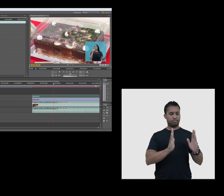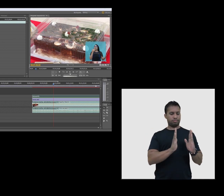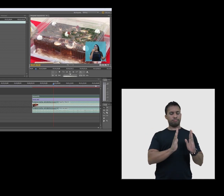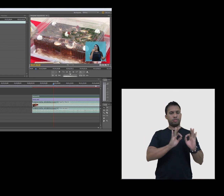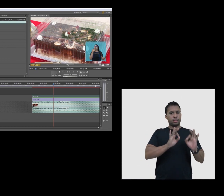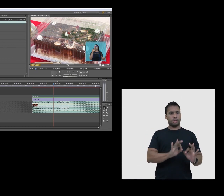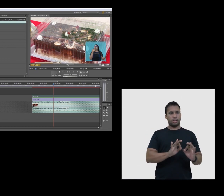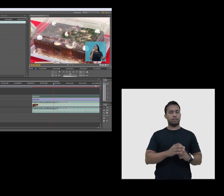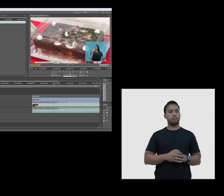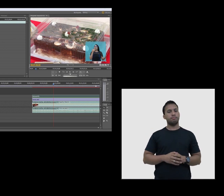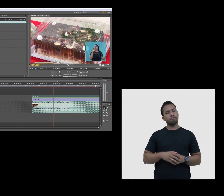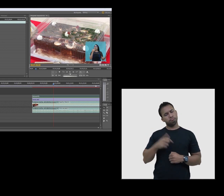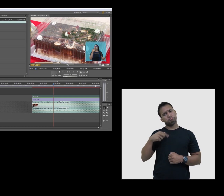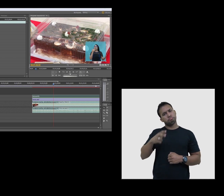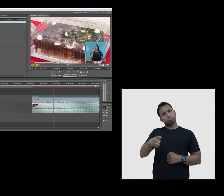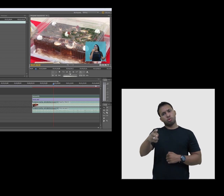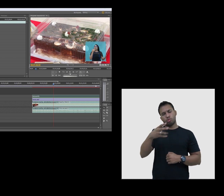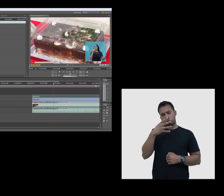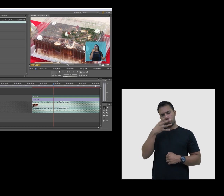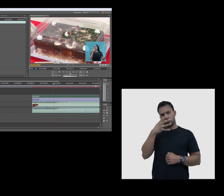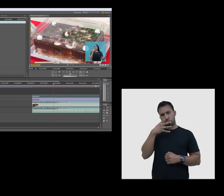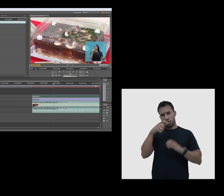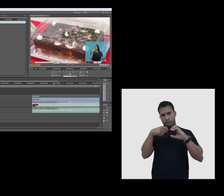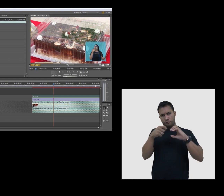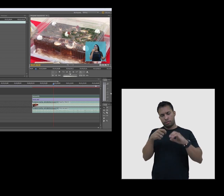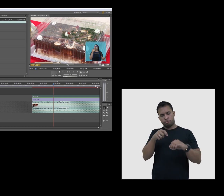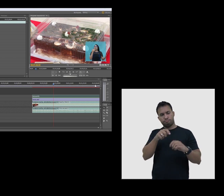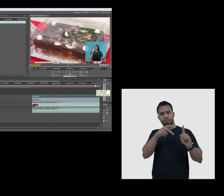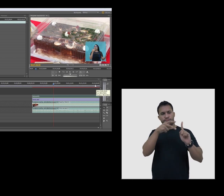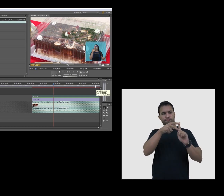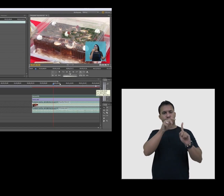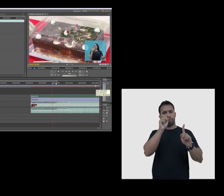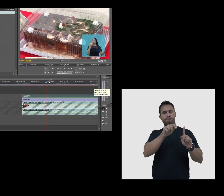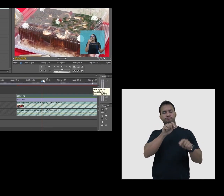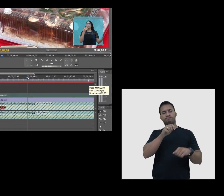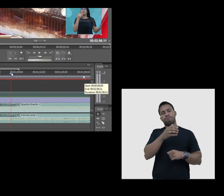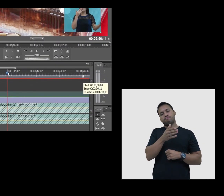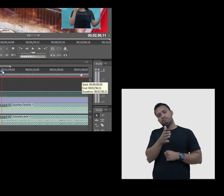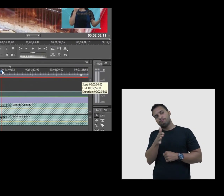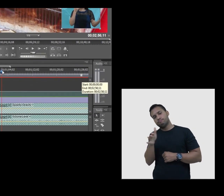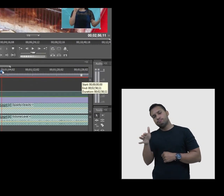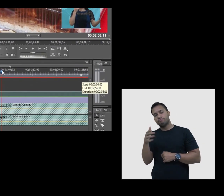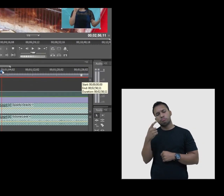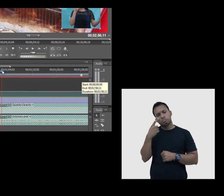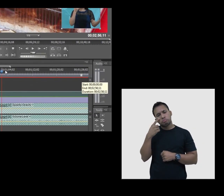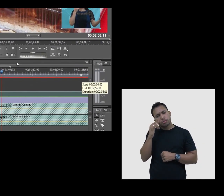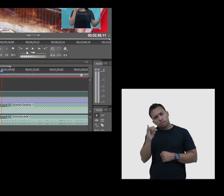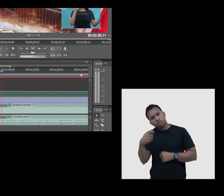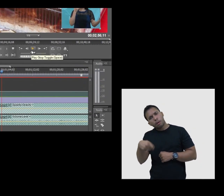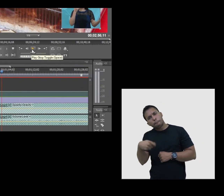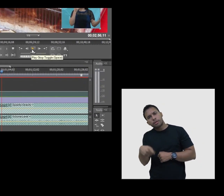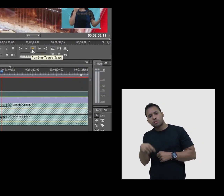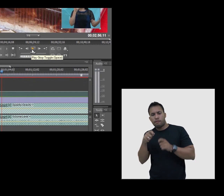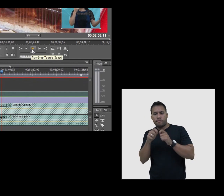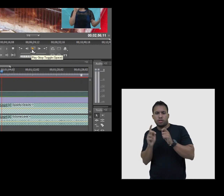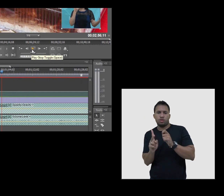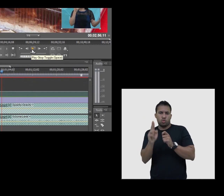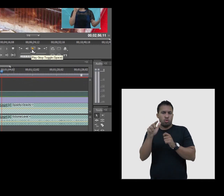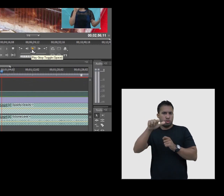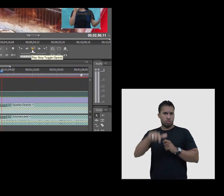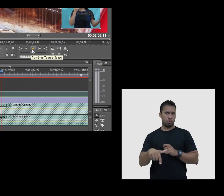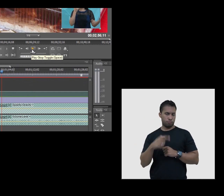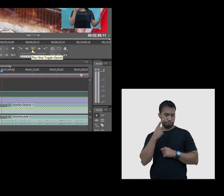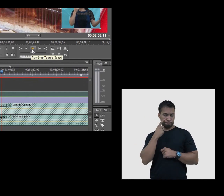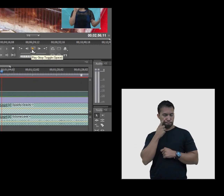vai continuar aqui assistindo o vídeo, né? Eu vou dar o play novamente e a gente vai continuar assistindo para ver se tem mais algum corte que a gente possa